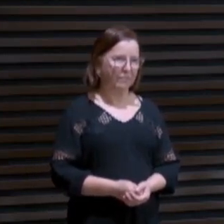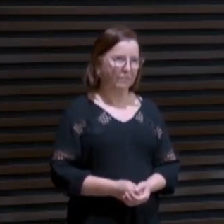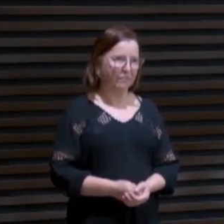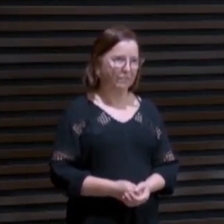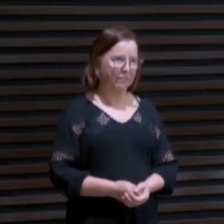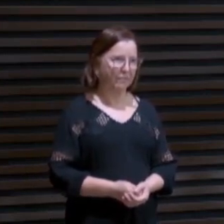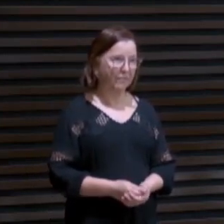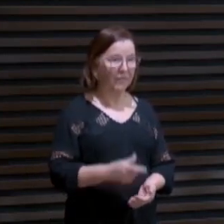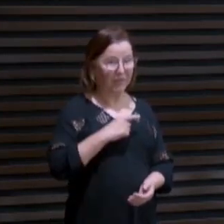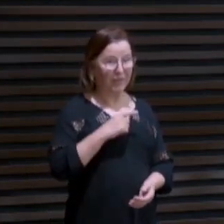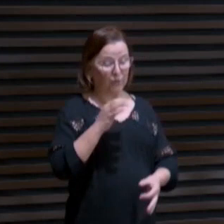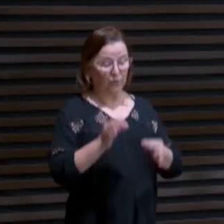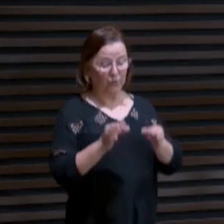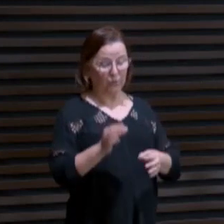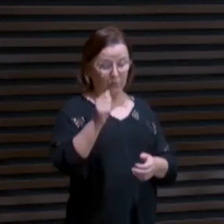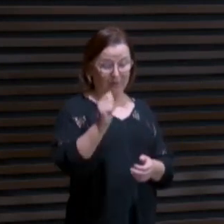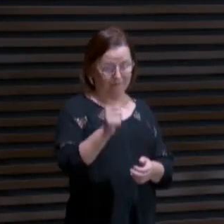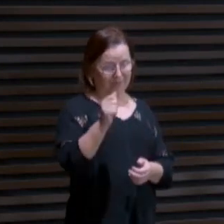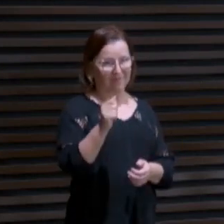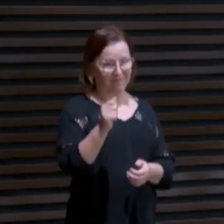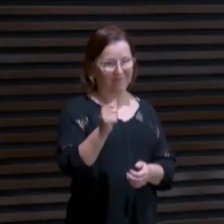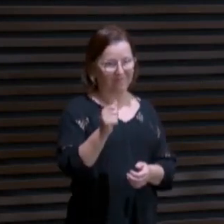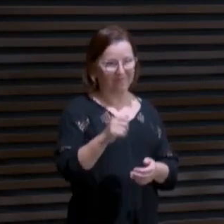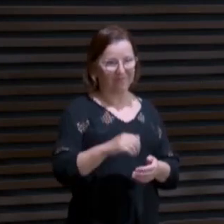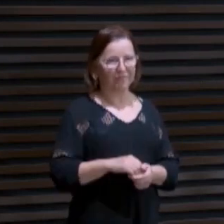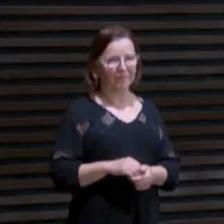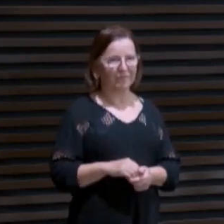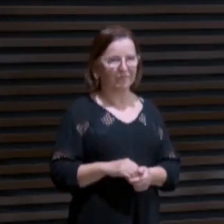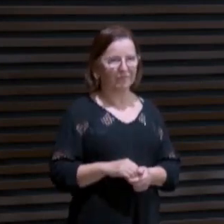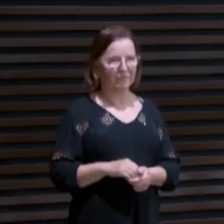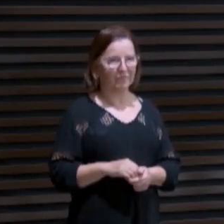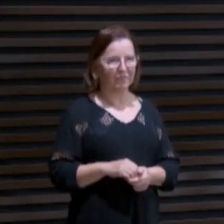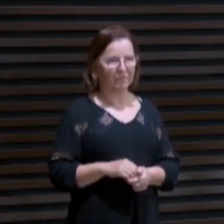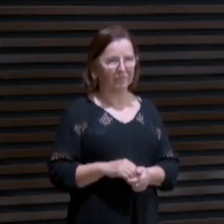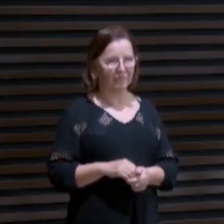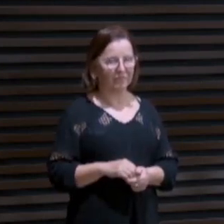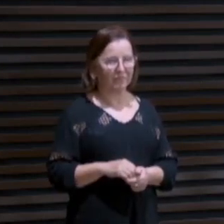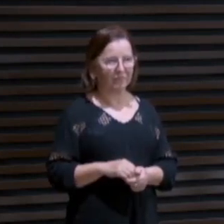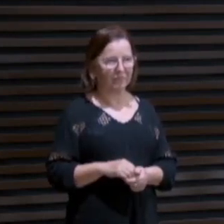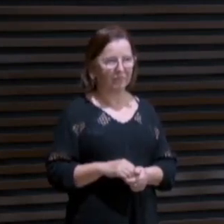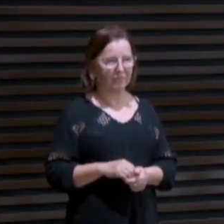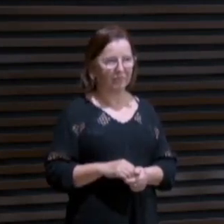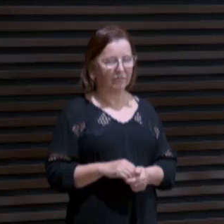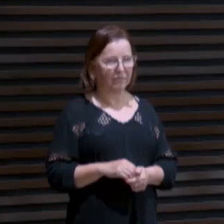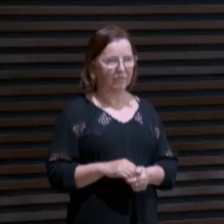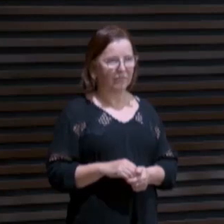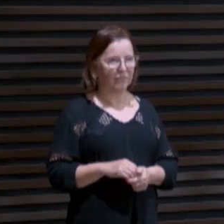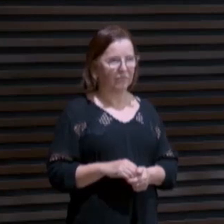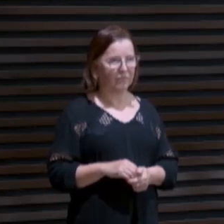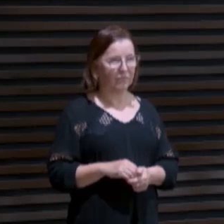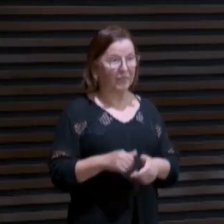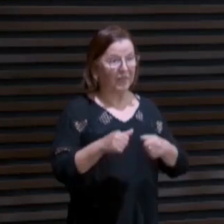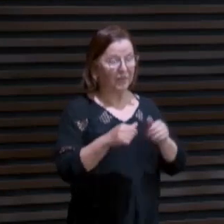Há um julgamento aqui em ação. Era até aqui, né? É o 23, está certo. Isto